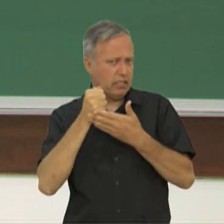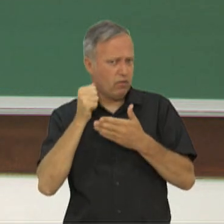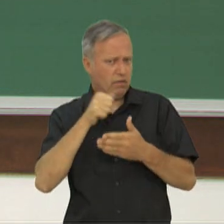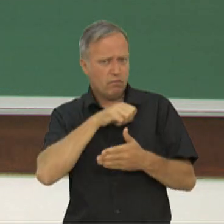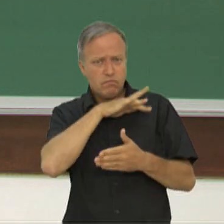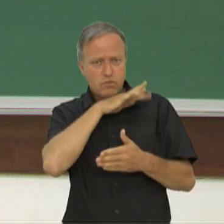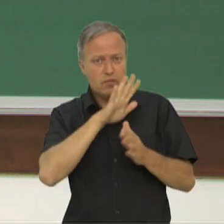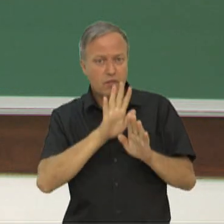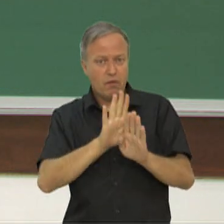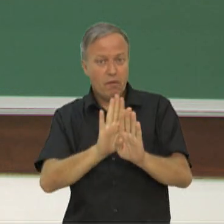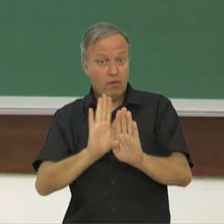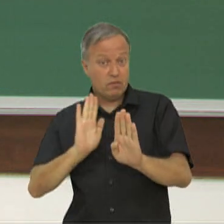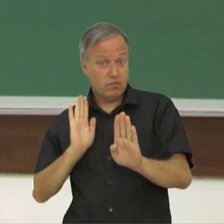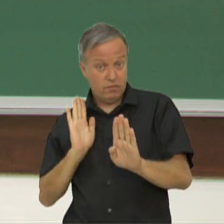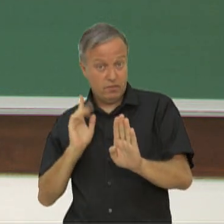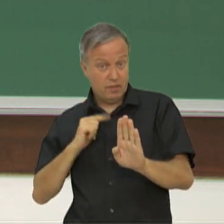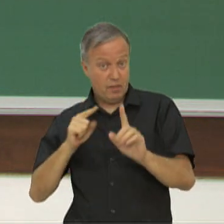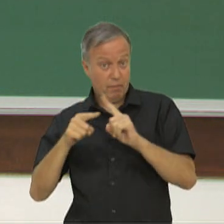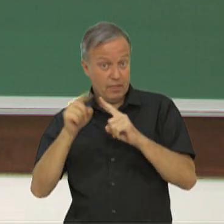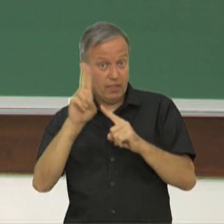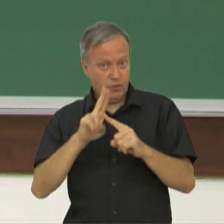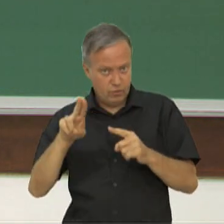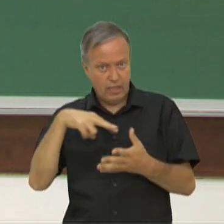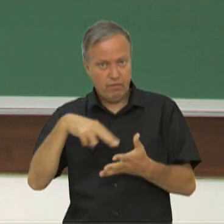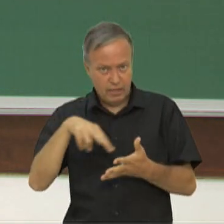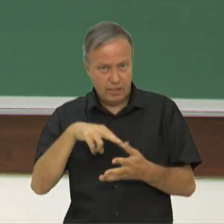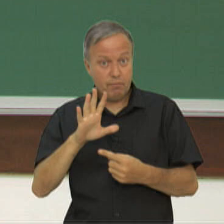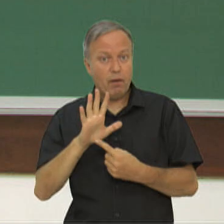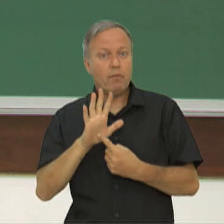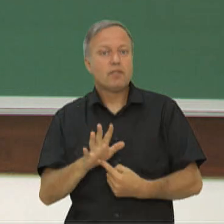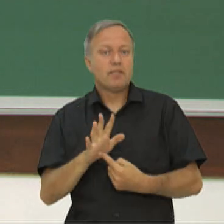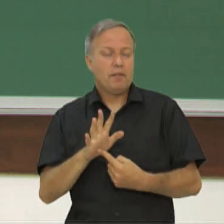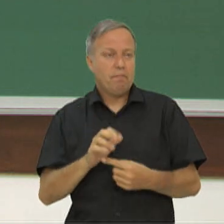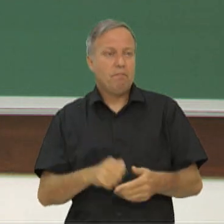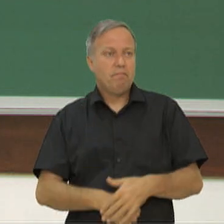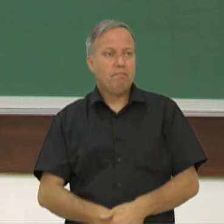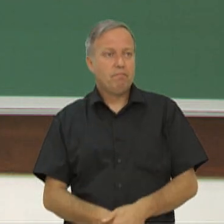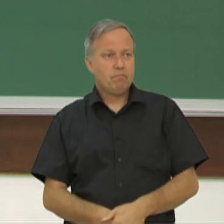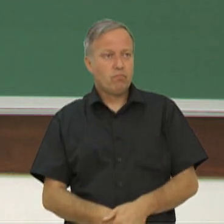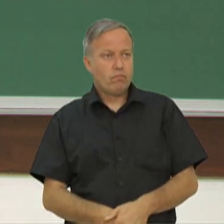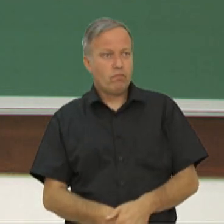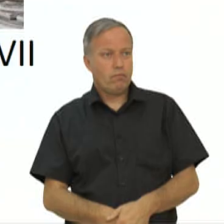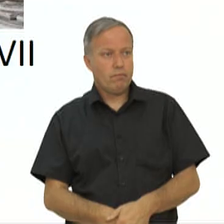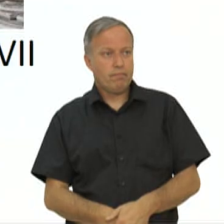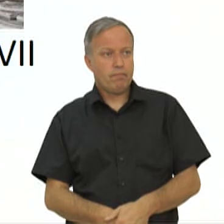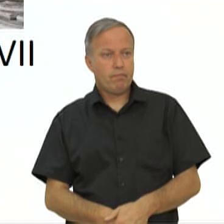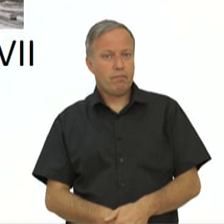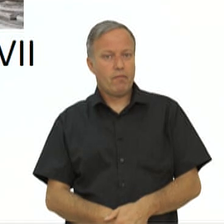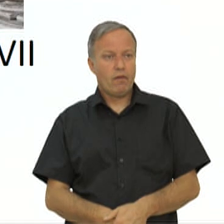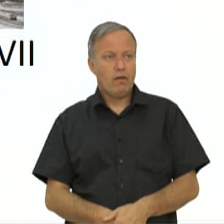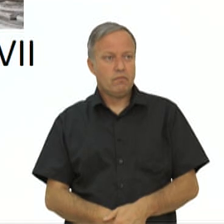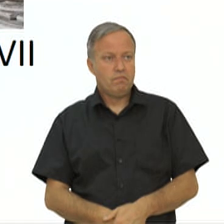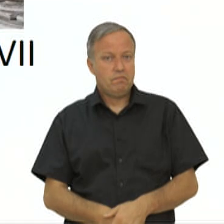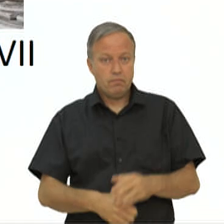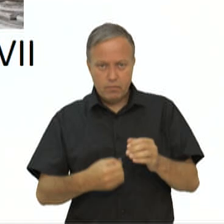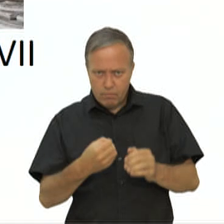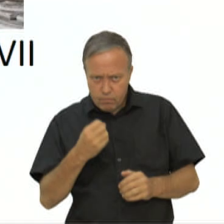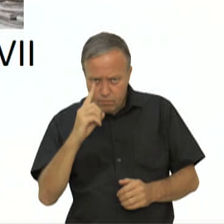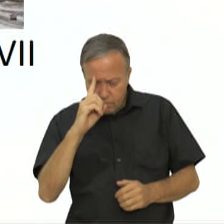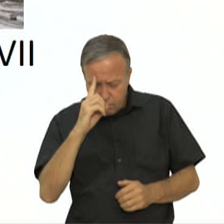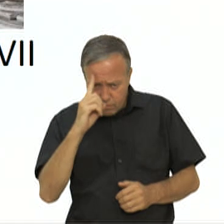país. Deu para entender a colocação? Então, vamos lá. Aqui, ó, ele criou a